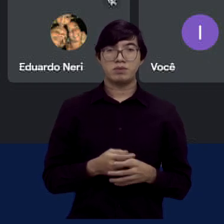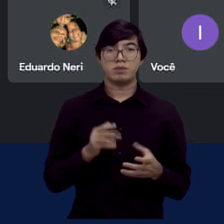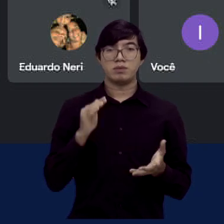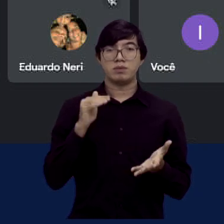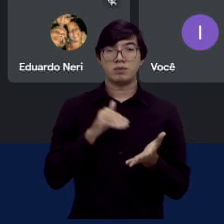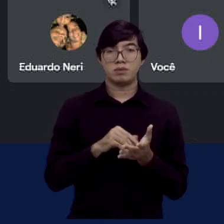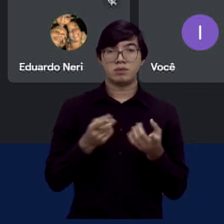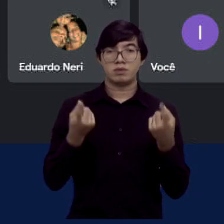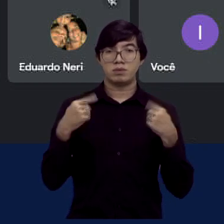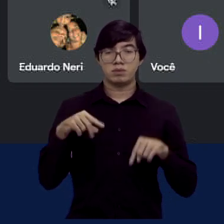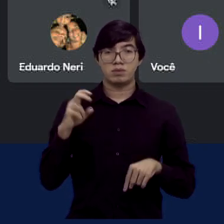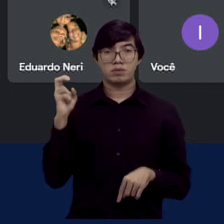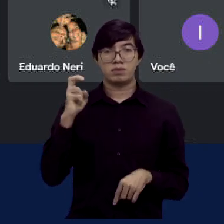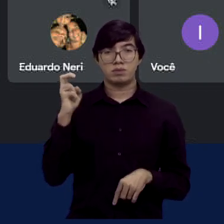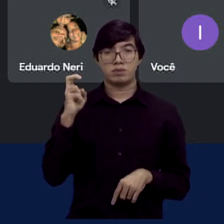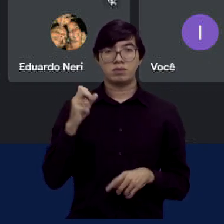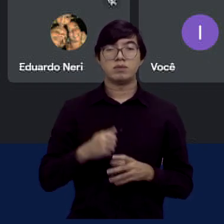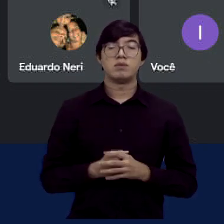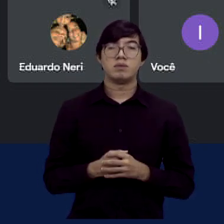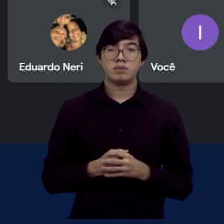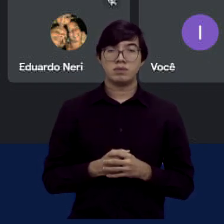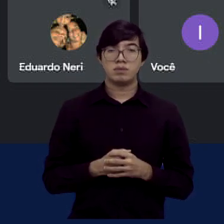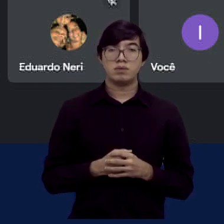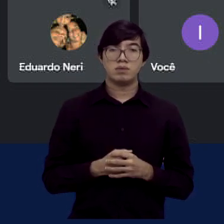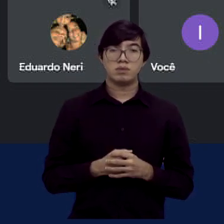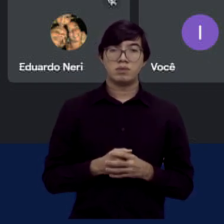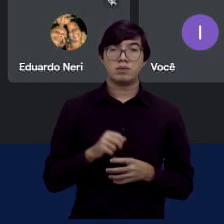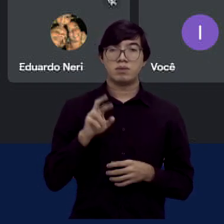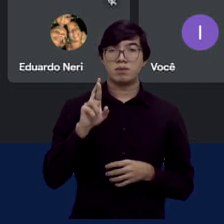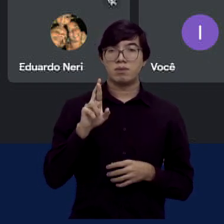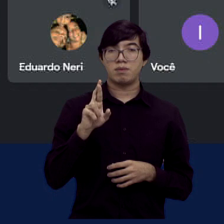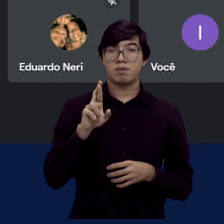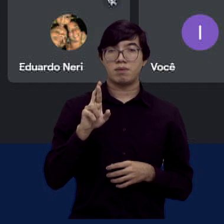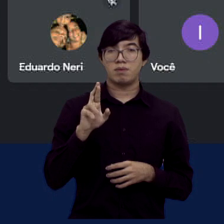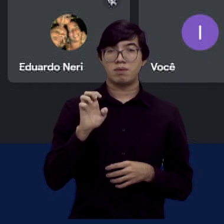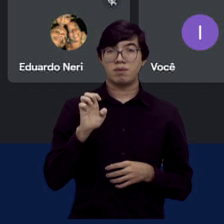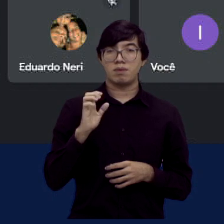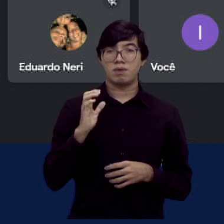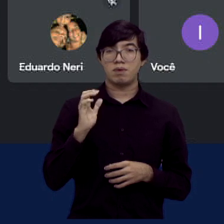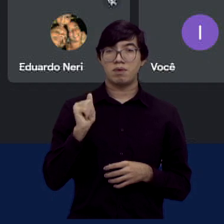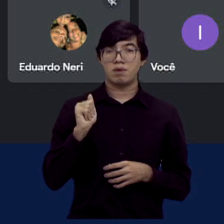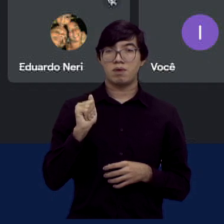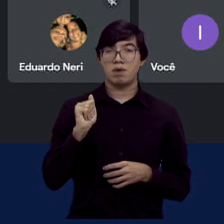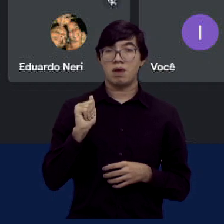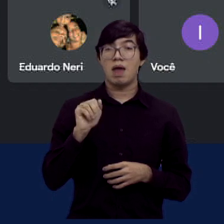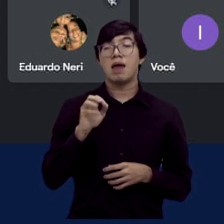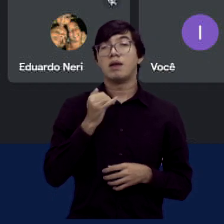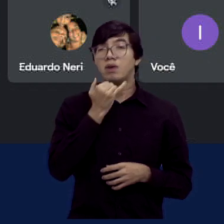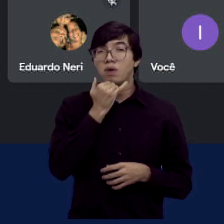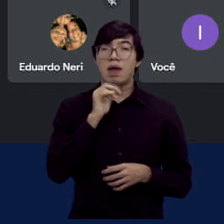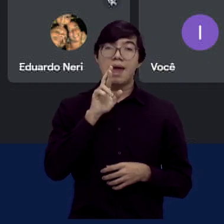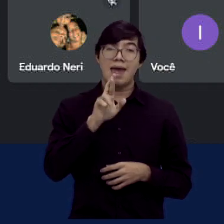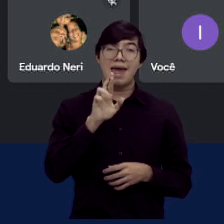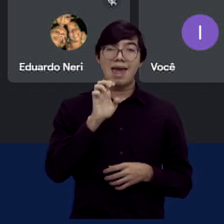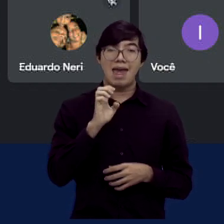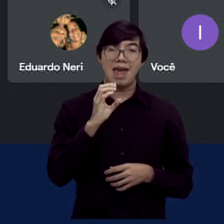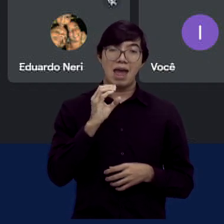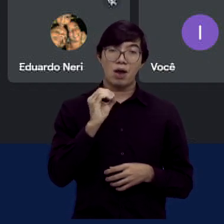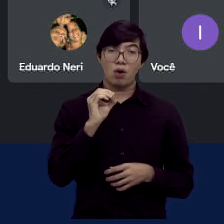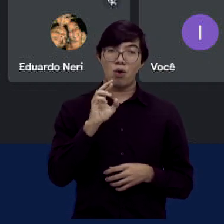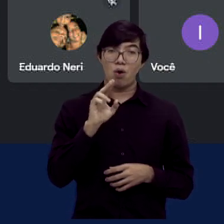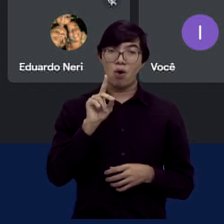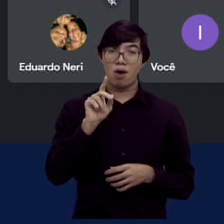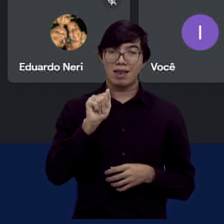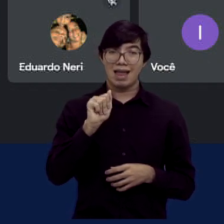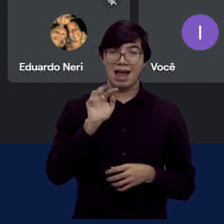de recordatório. Existe uma diferença entre o recordatório e o caption. O recordatório é como se fosse uma narrativa. Então, é uma fala